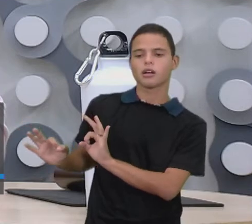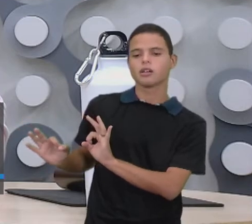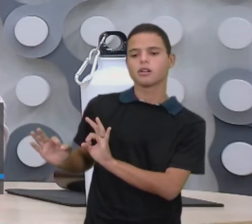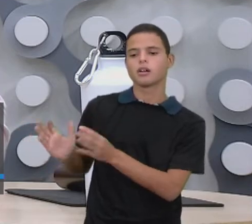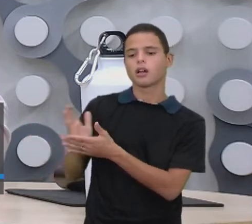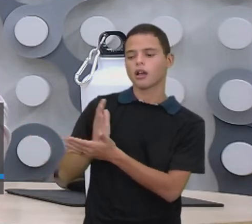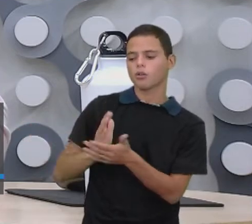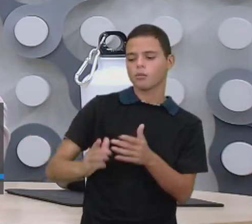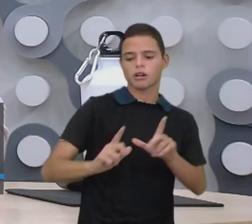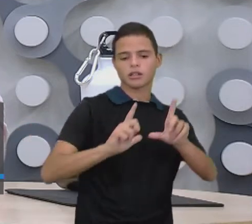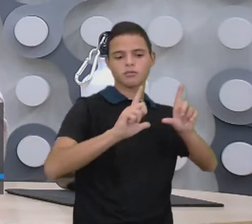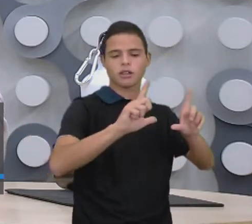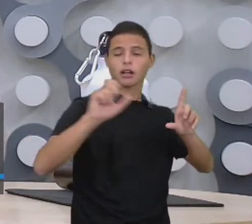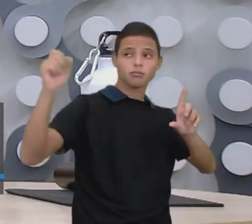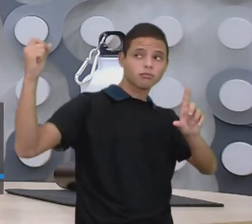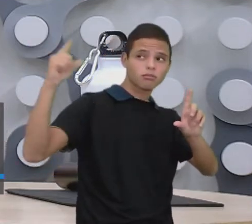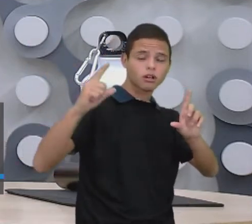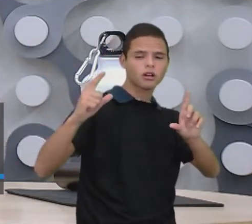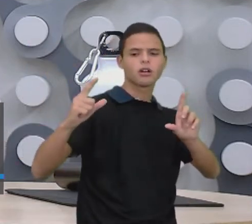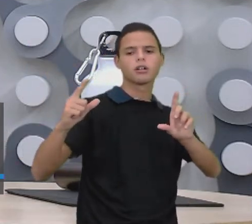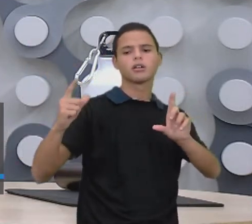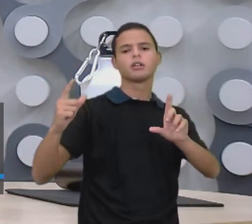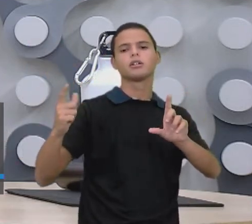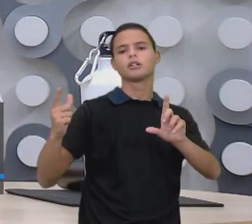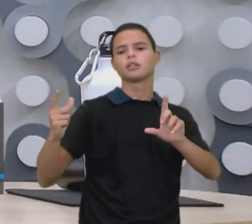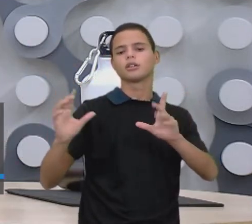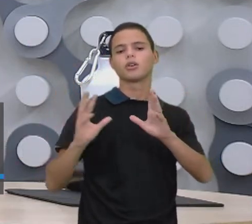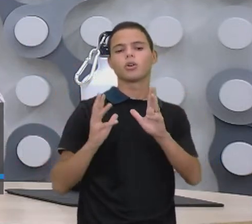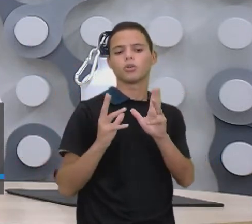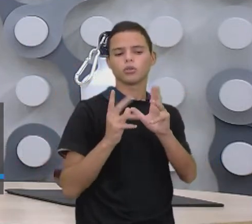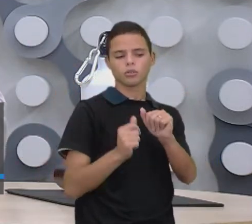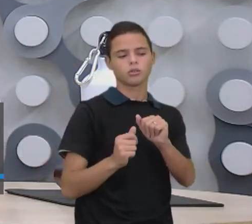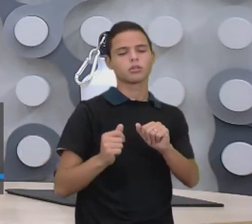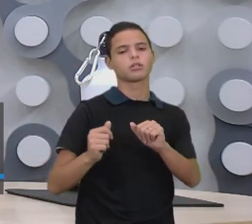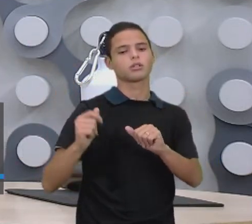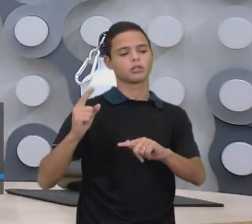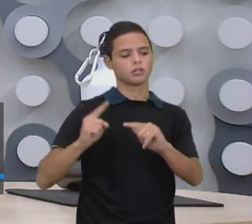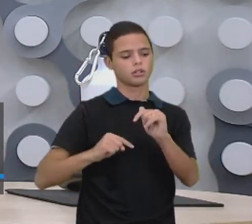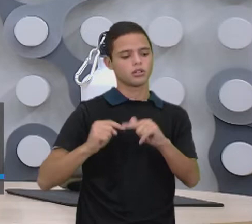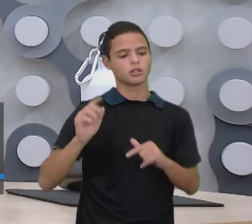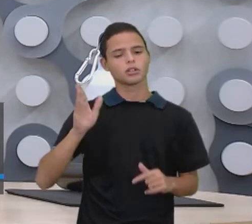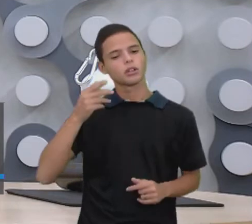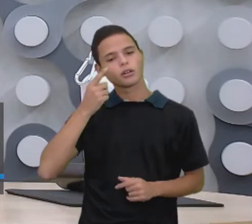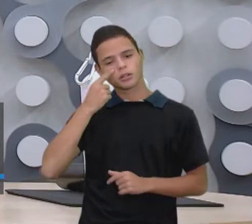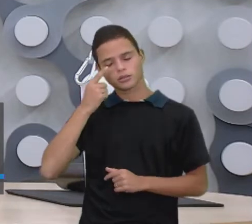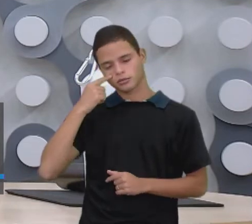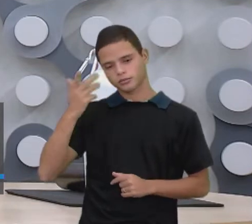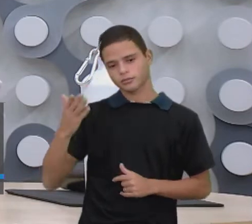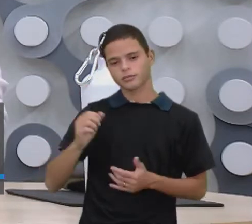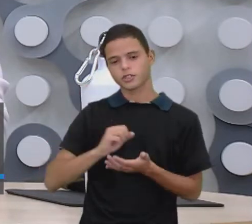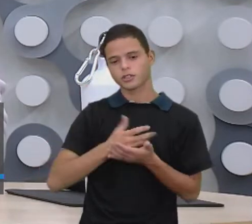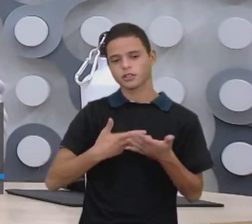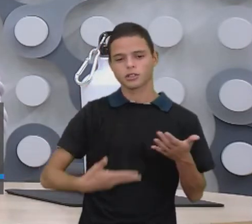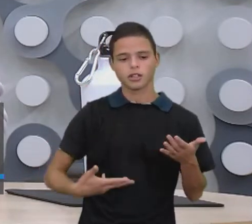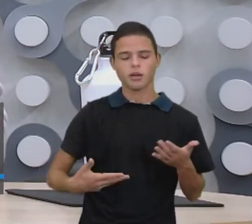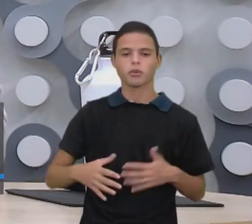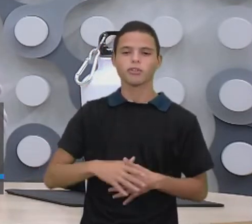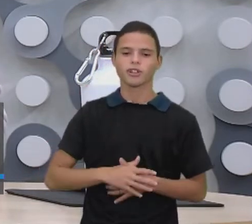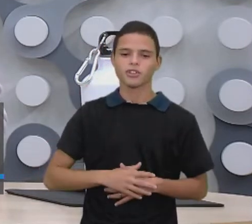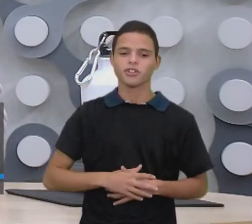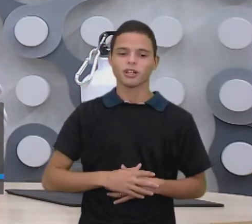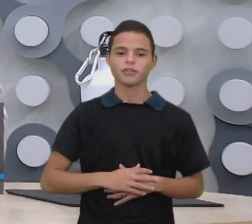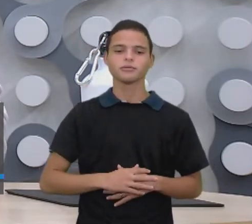placas fotovoltaicas, e todos esses produtos que a gente já viu nas atividades anteriores, tá ok?